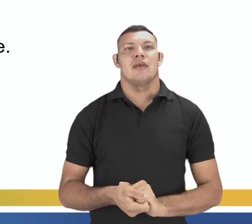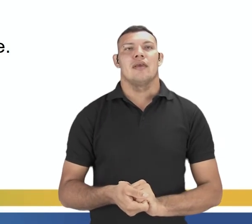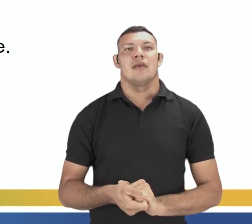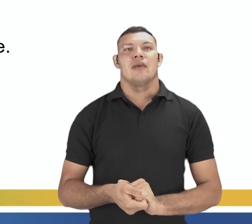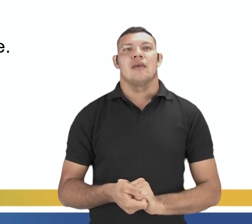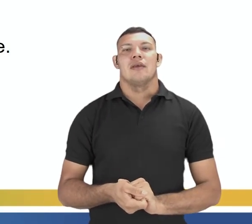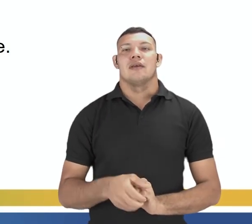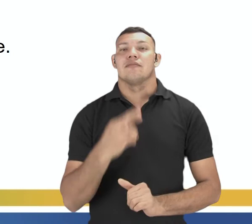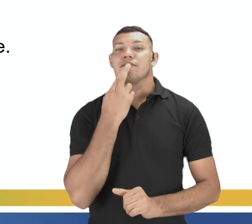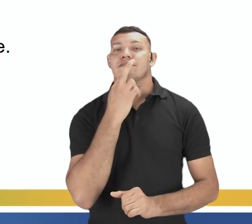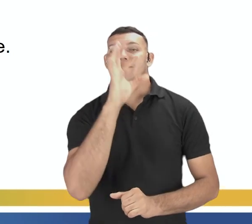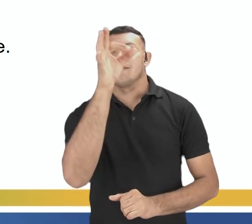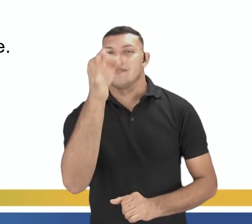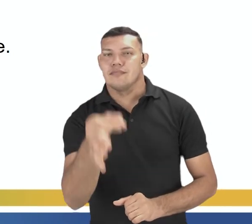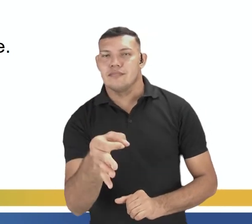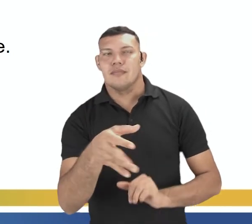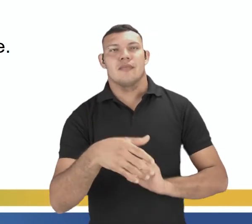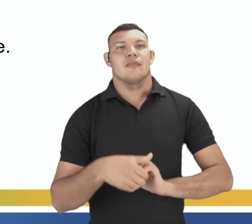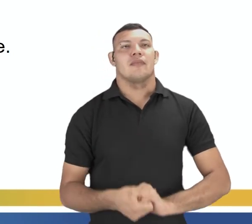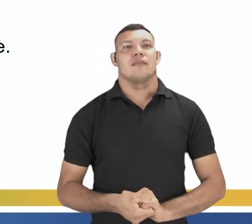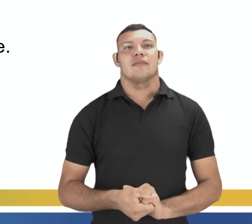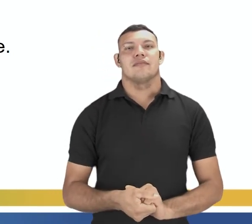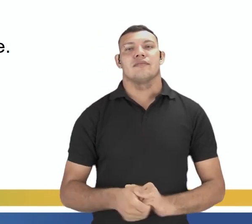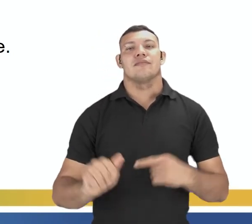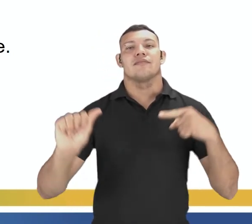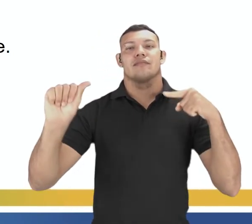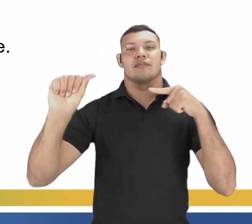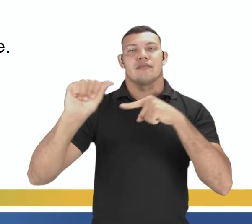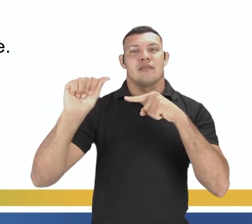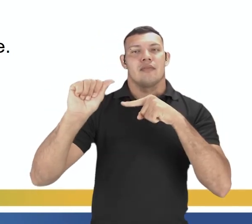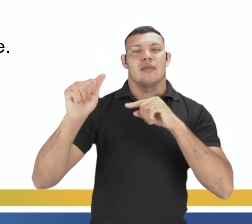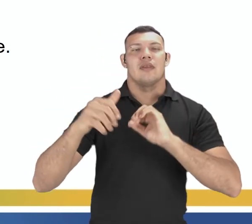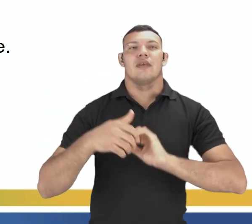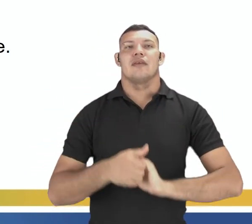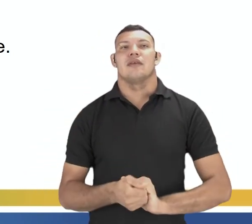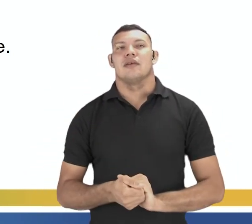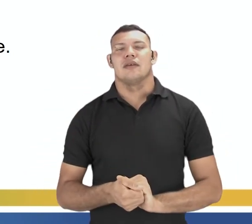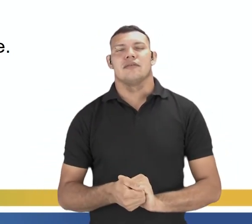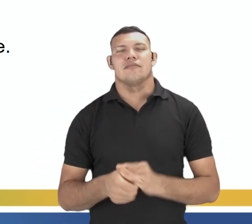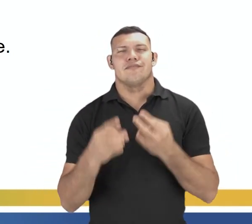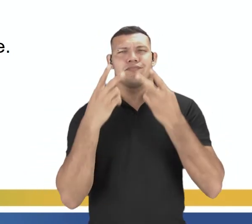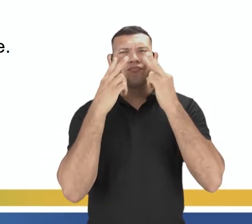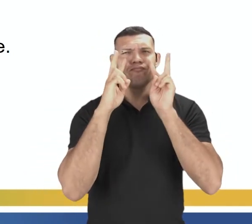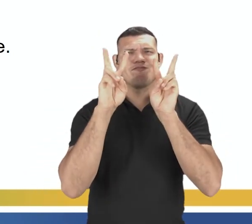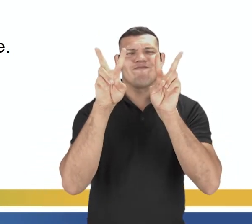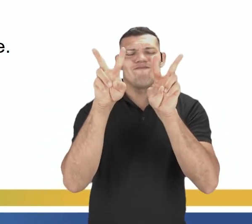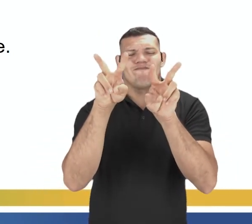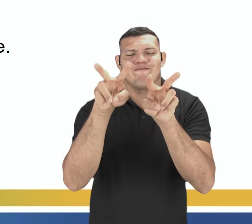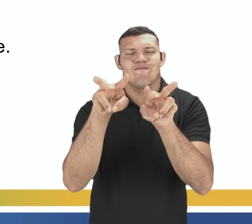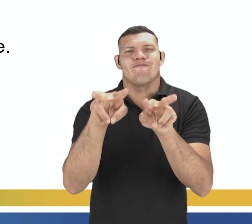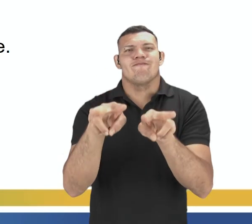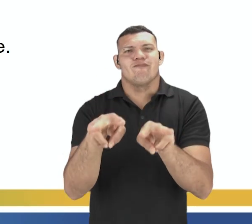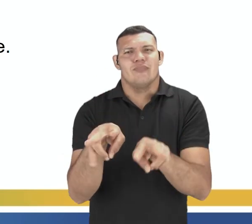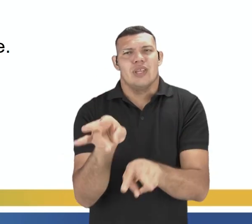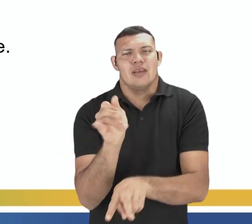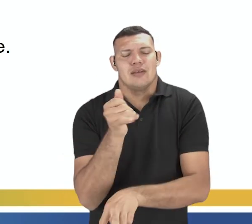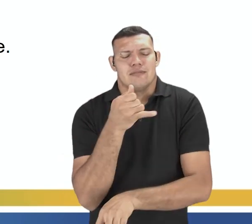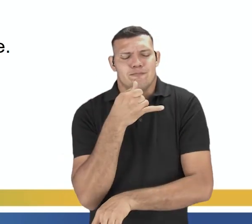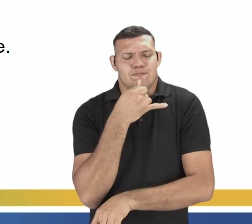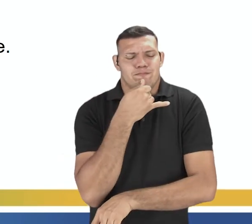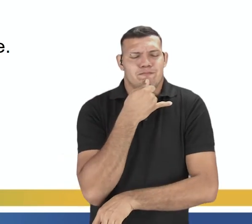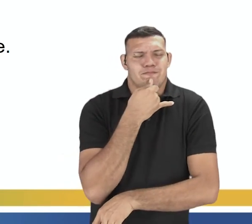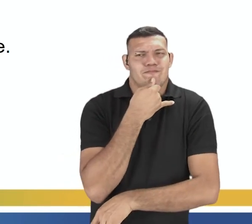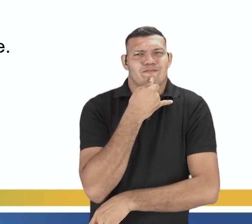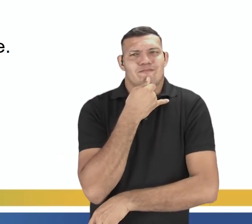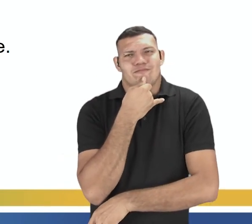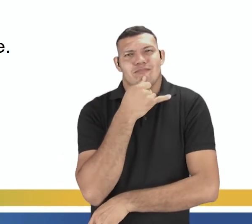Aqui está a resposta correta. Letra A. Aquele olhar era de entristecer, mas não